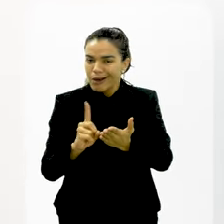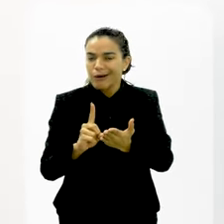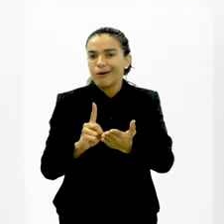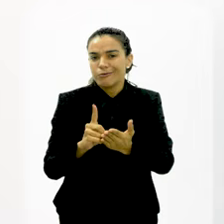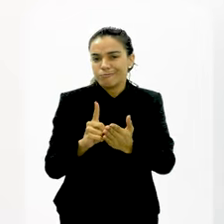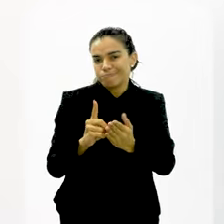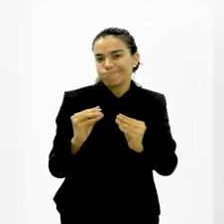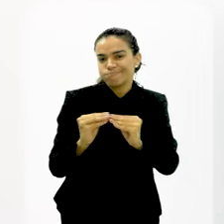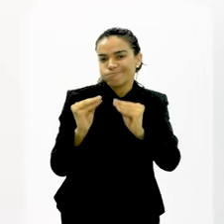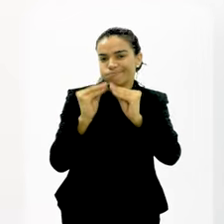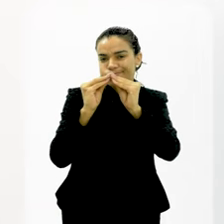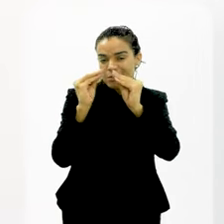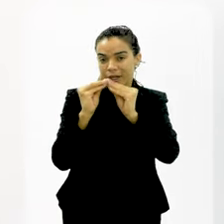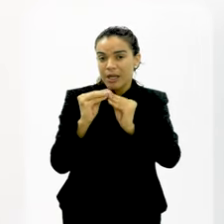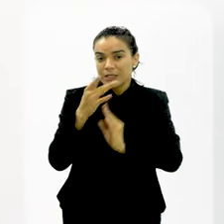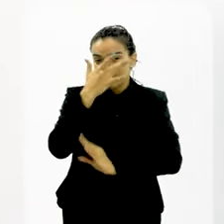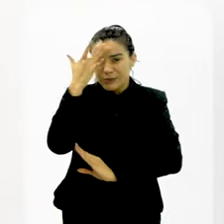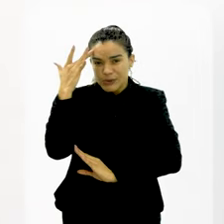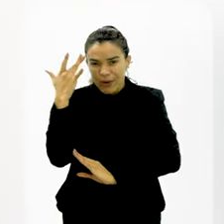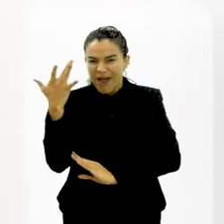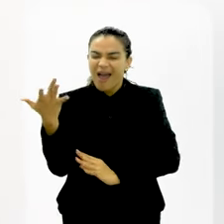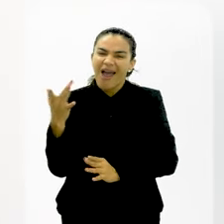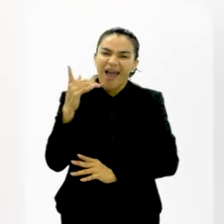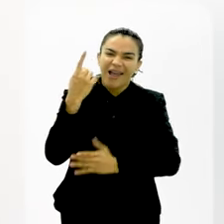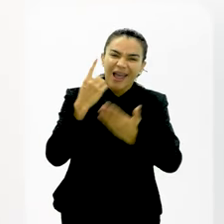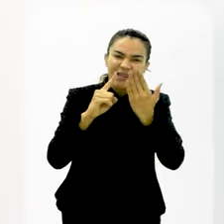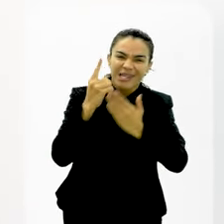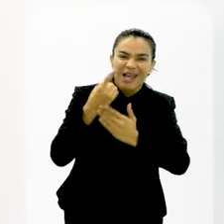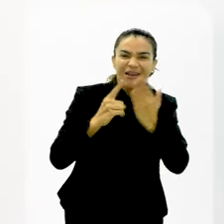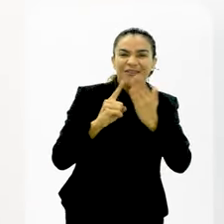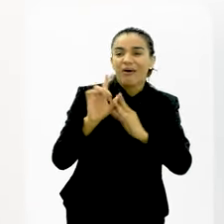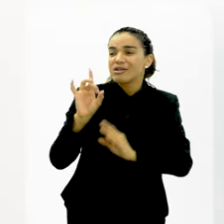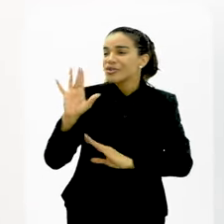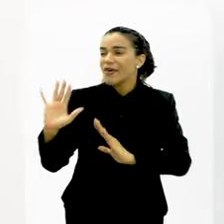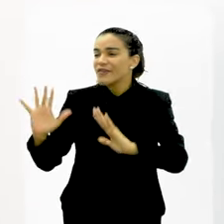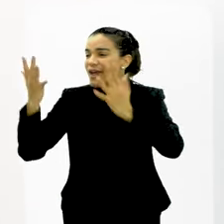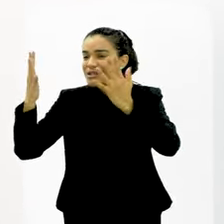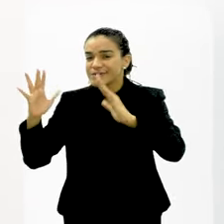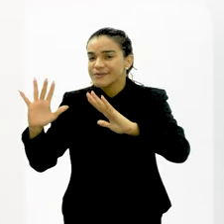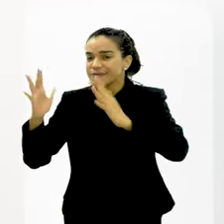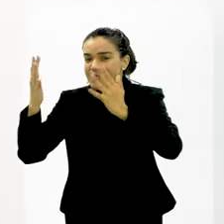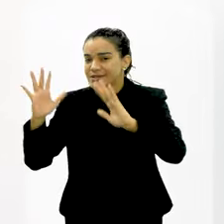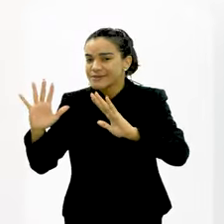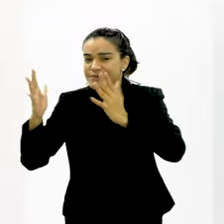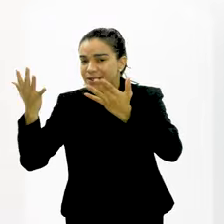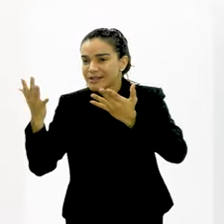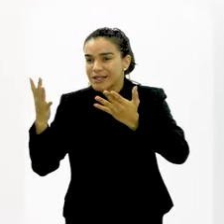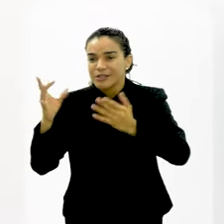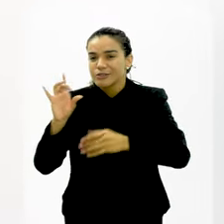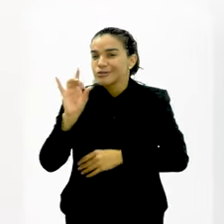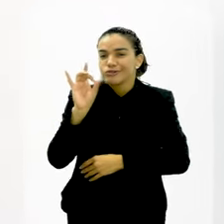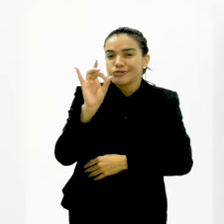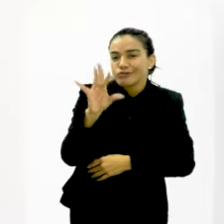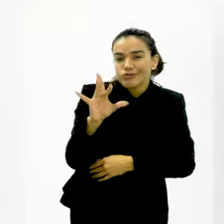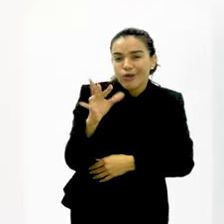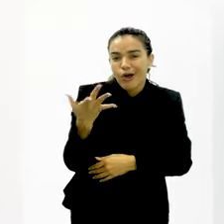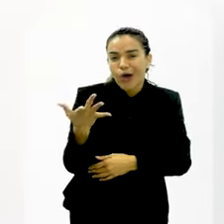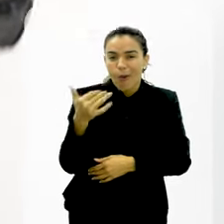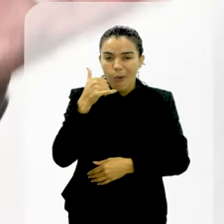pessoas têm ainda uma ideia um pouco equivocada de que carnaval é apenas festa, é